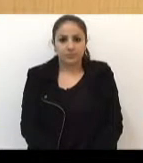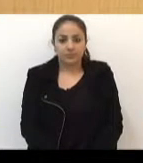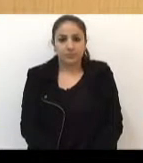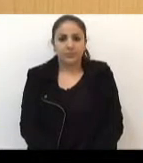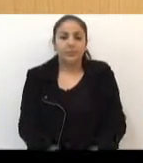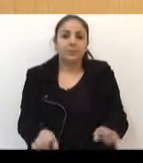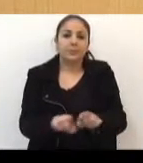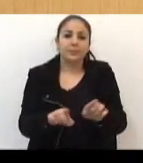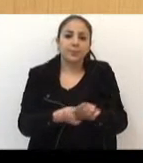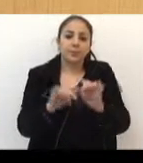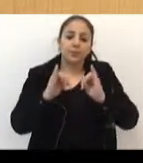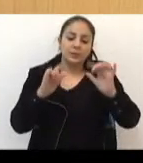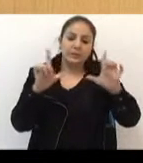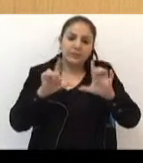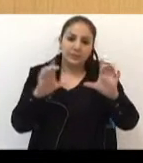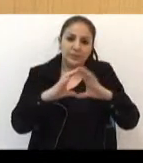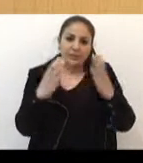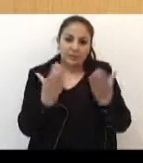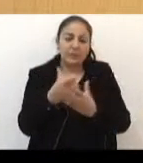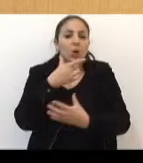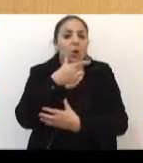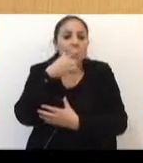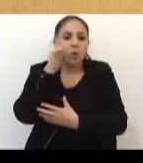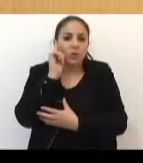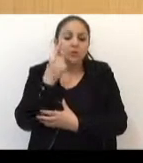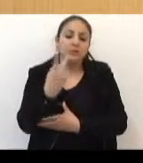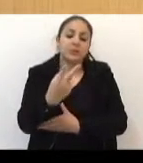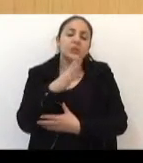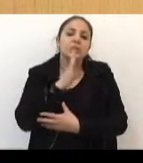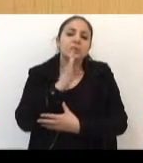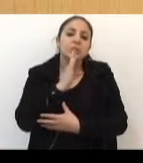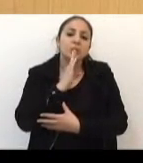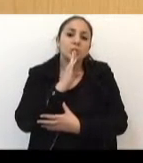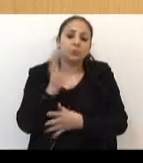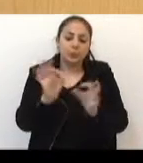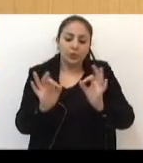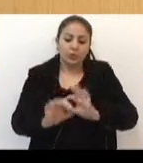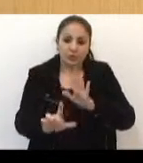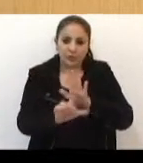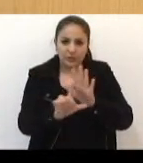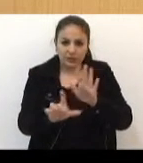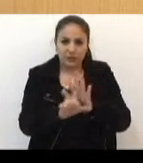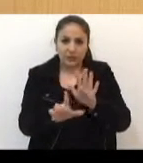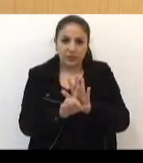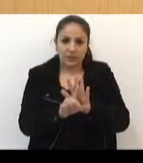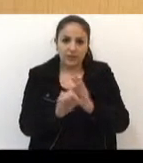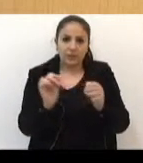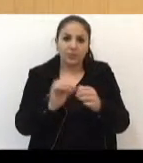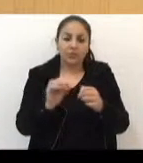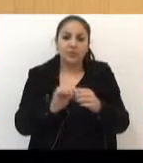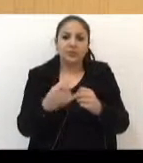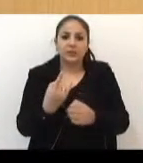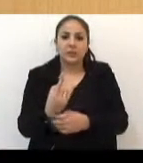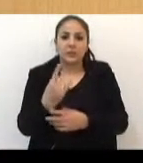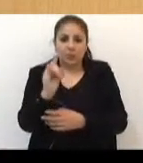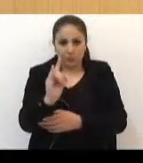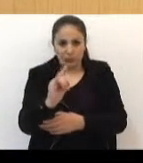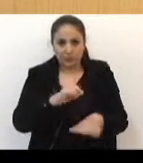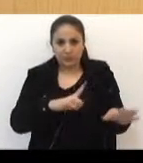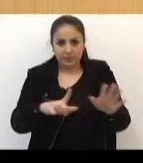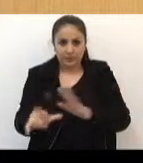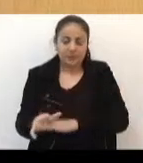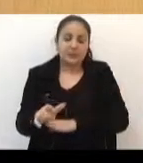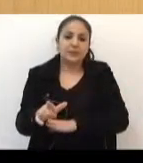No Jornal da Câmara de ontem, você conheceu 2 projetos de lei que foram apreciados na última plenária da semana.